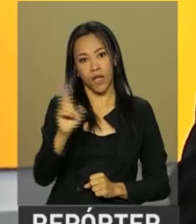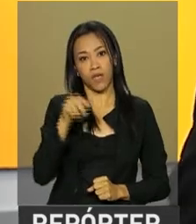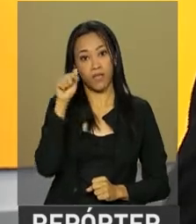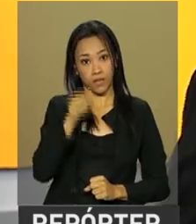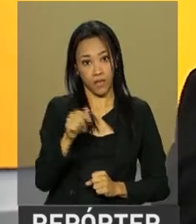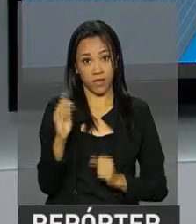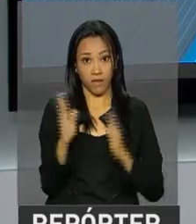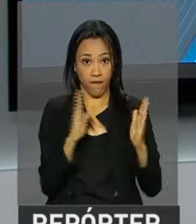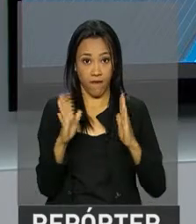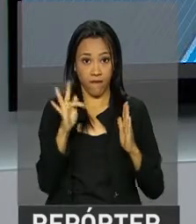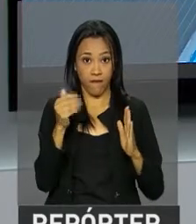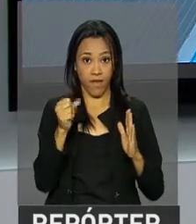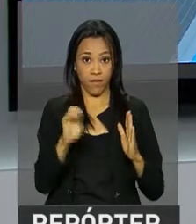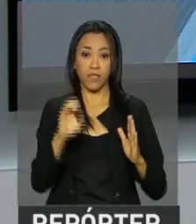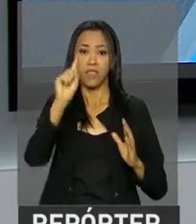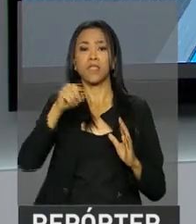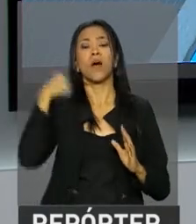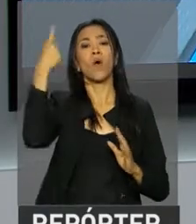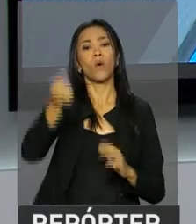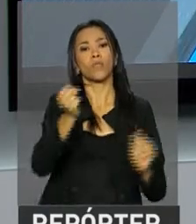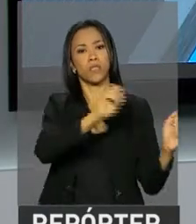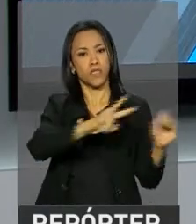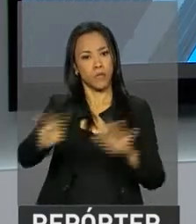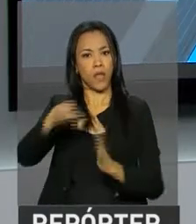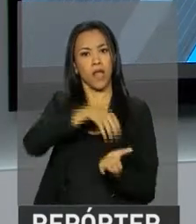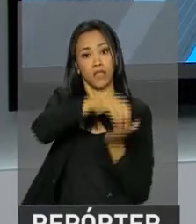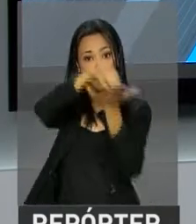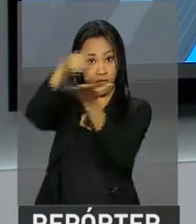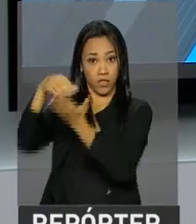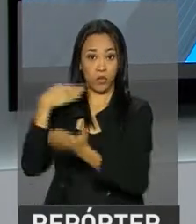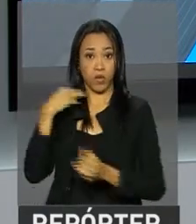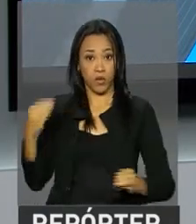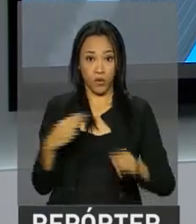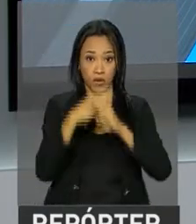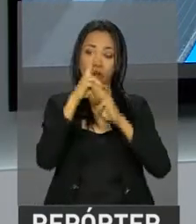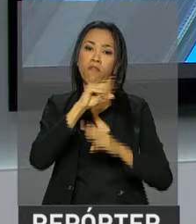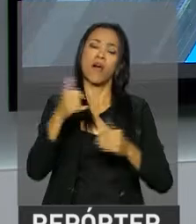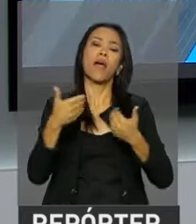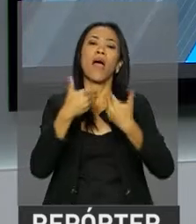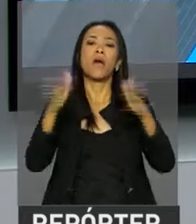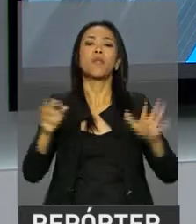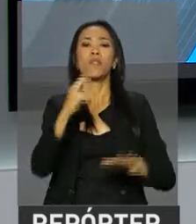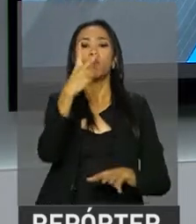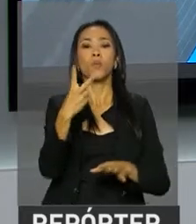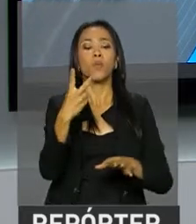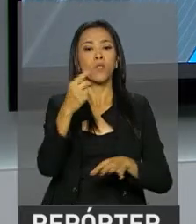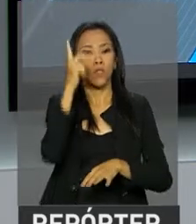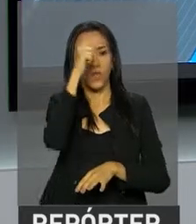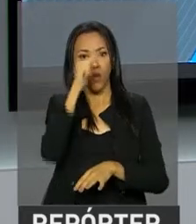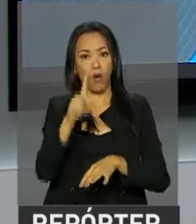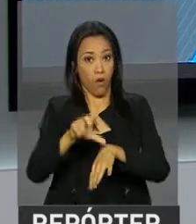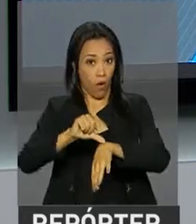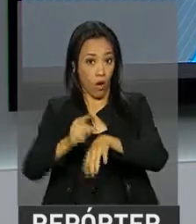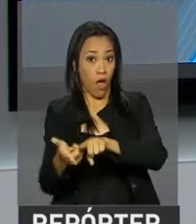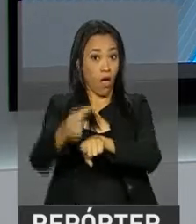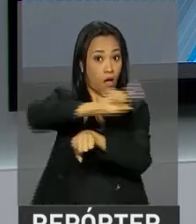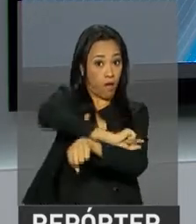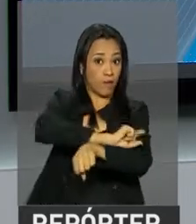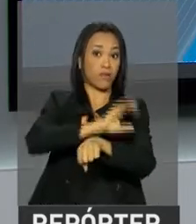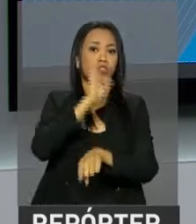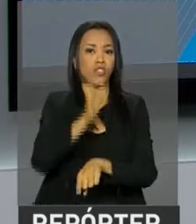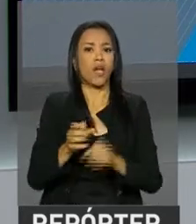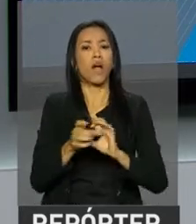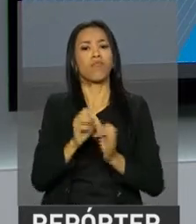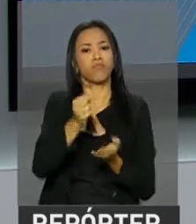fase na próxima semana as agências da caixa econômica vão abrir duas horas mais cedo até agora foram liberados quase